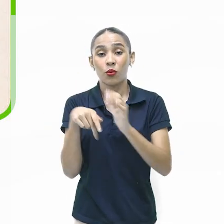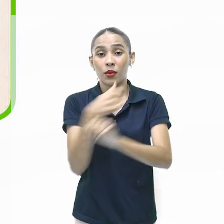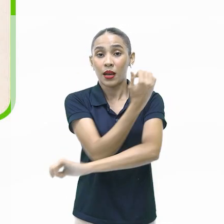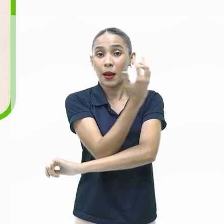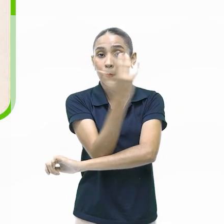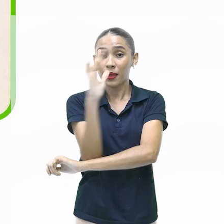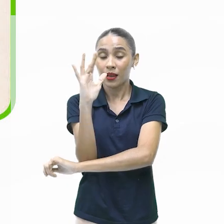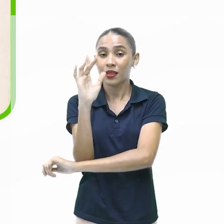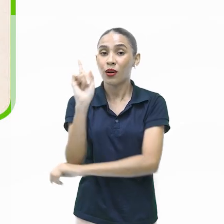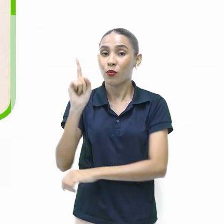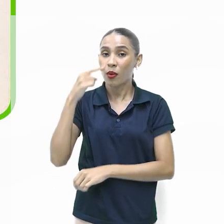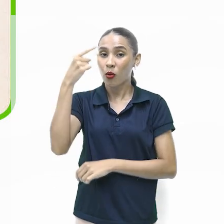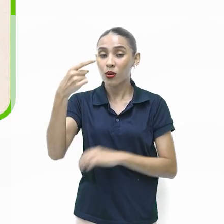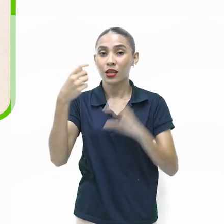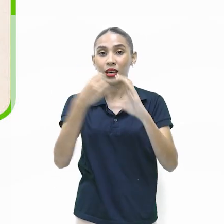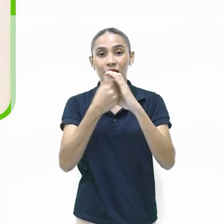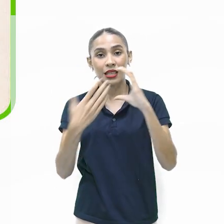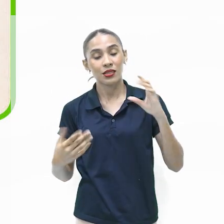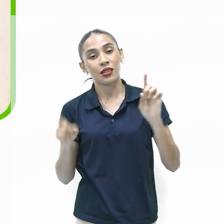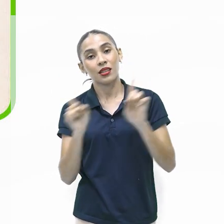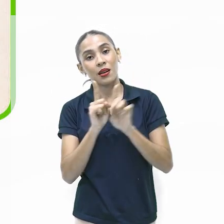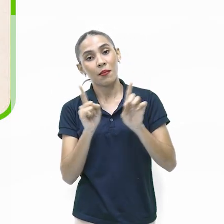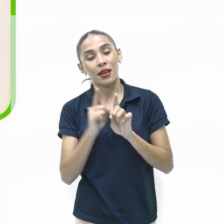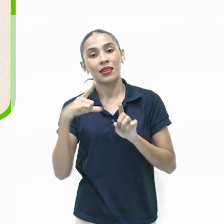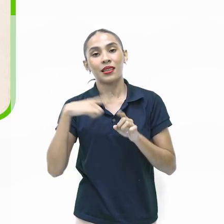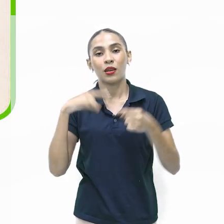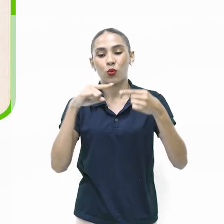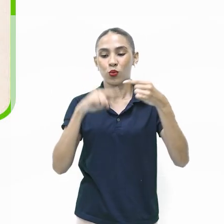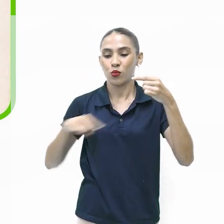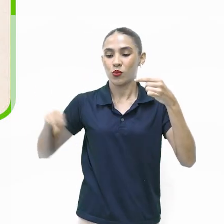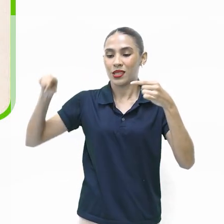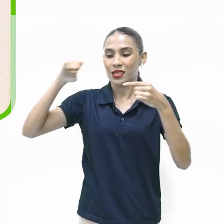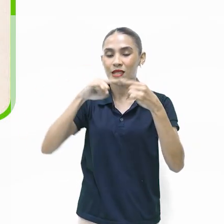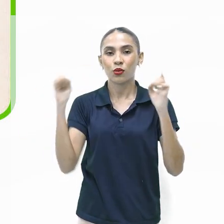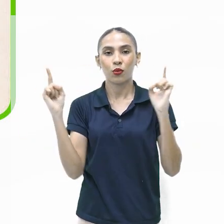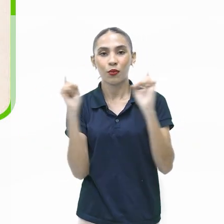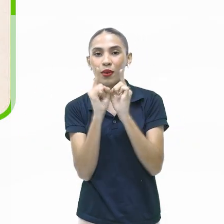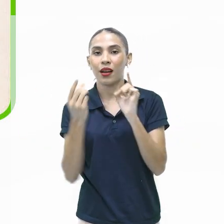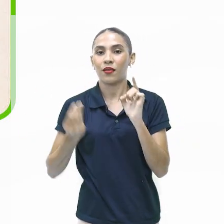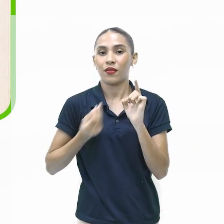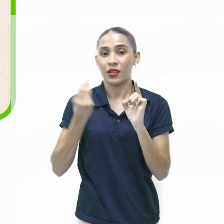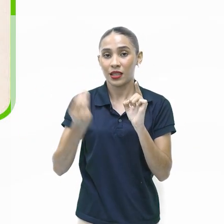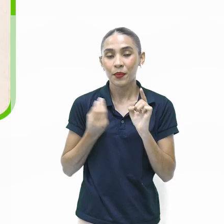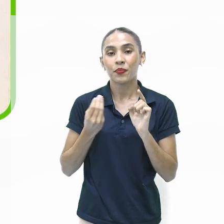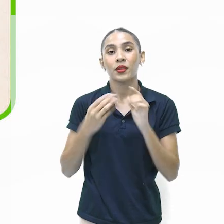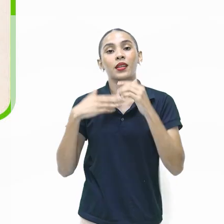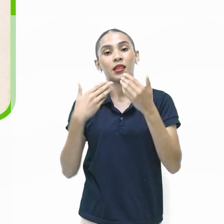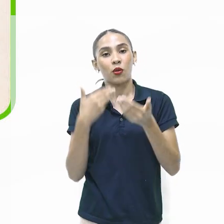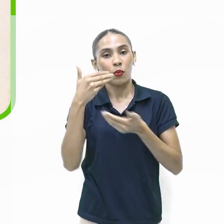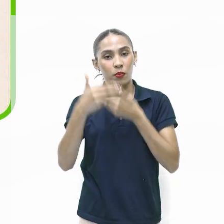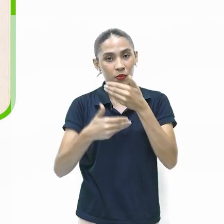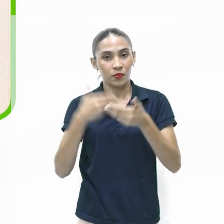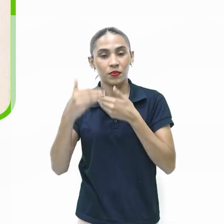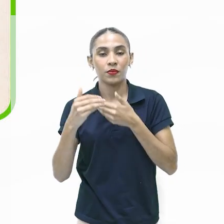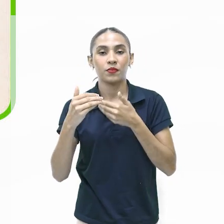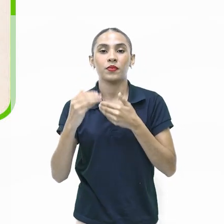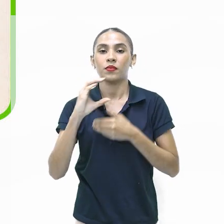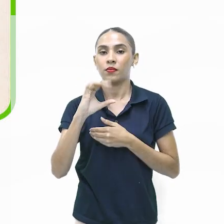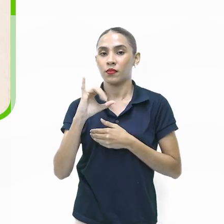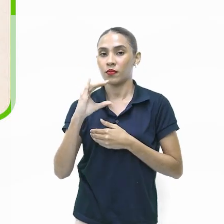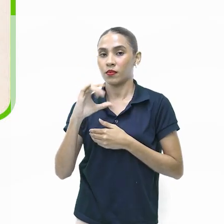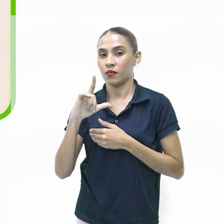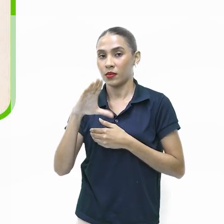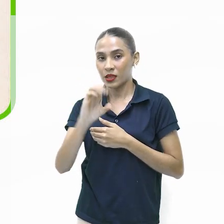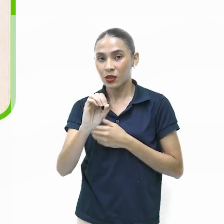tá certo? Um outro fator também é que ela tem um ciclo de vida curto. A gente observa aí o processo, o ciclo